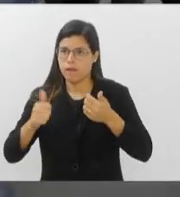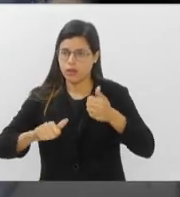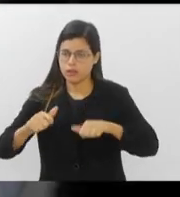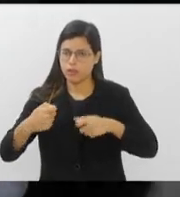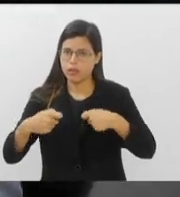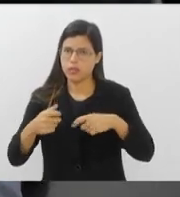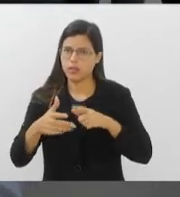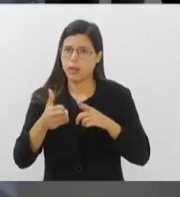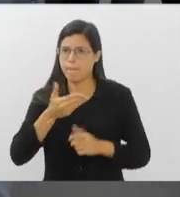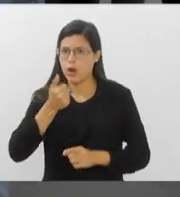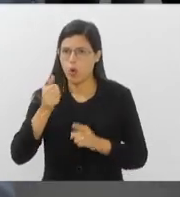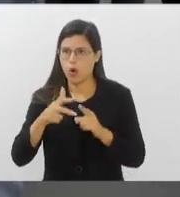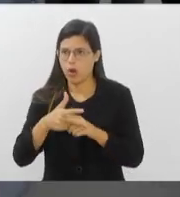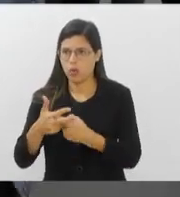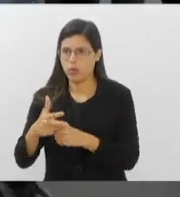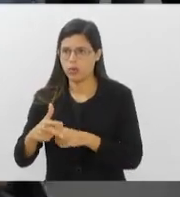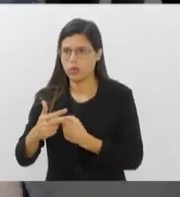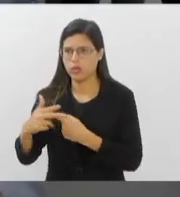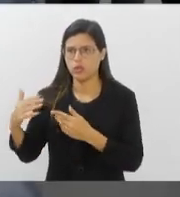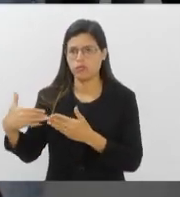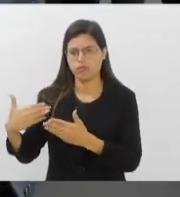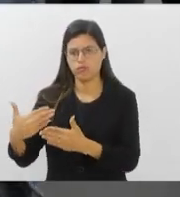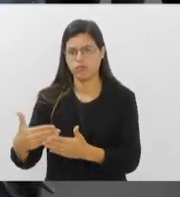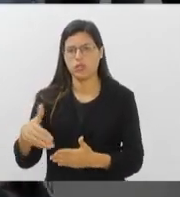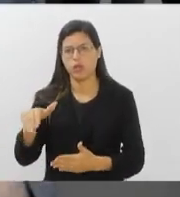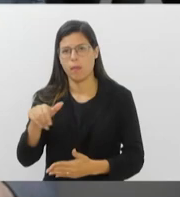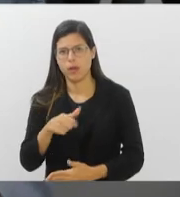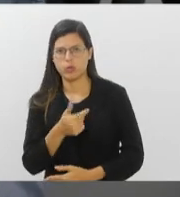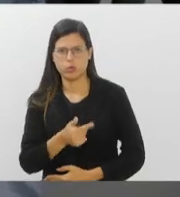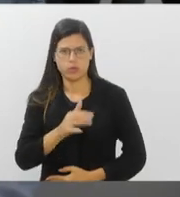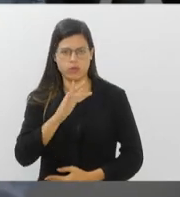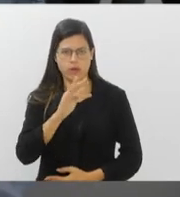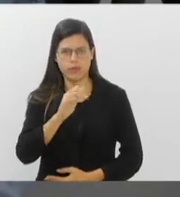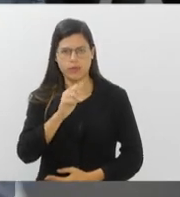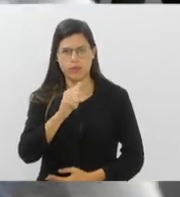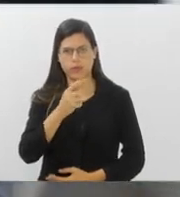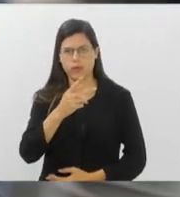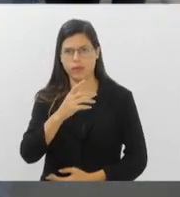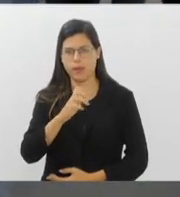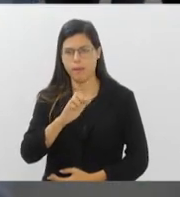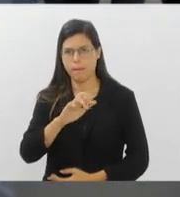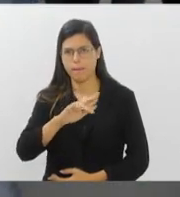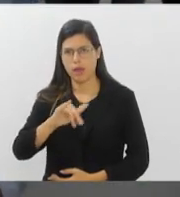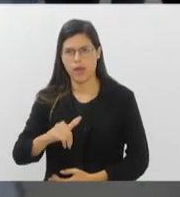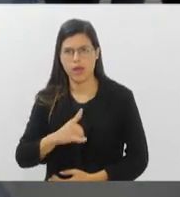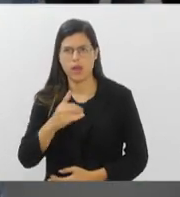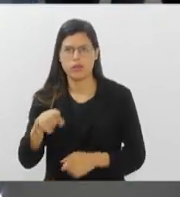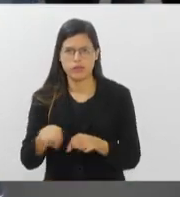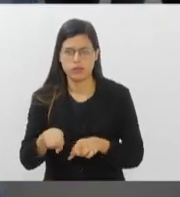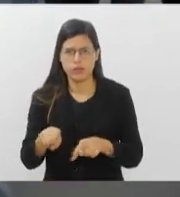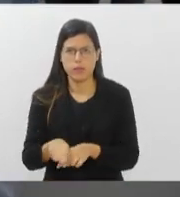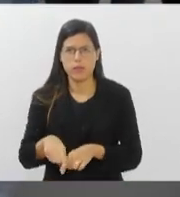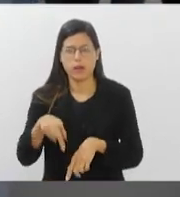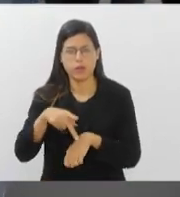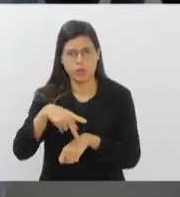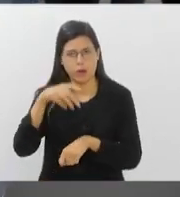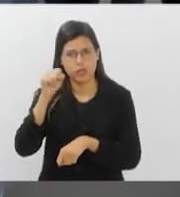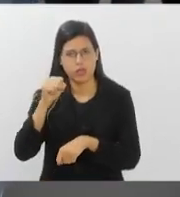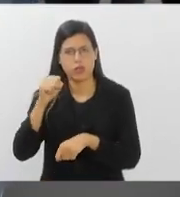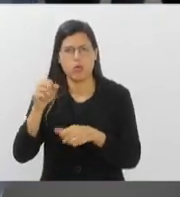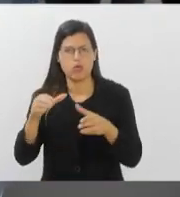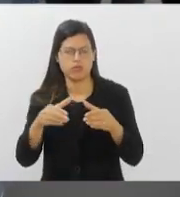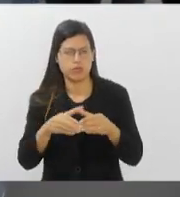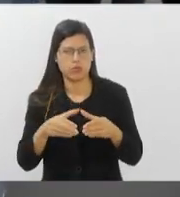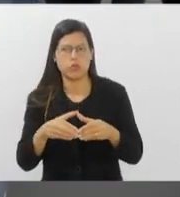na sua tramitação, chamar novamente a FAPERJ, chamar as associações nacionais de pós-graduando, mas ele ser aprovado aqui na Comissão de